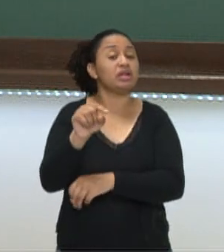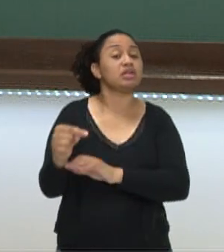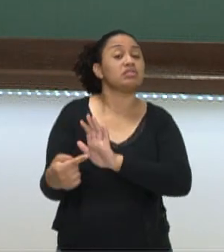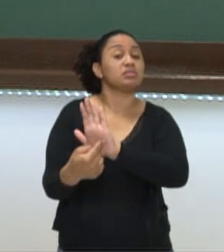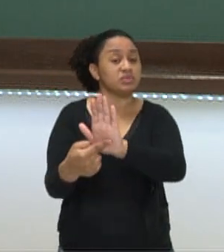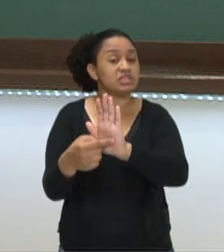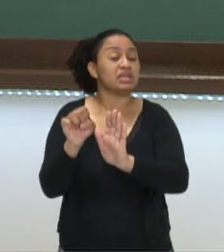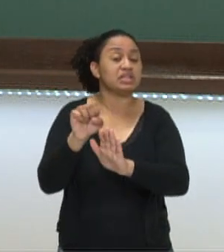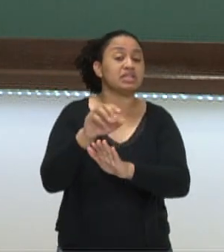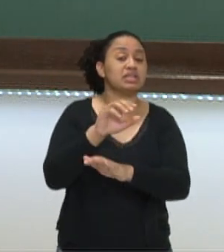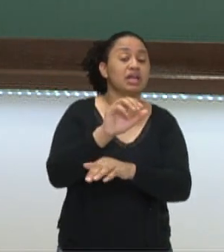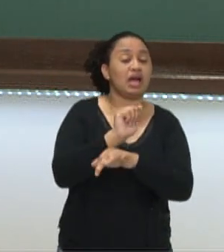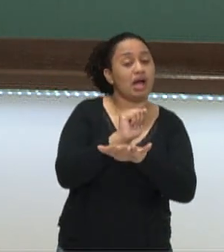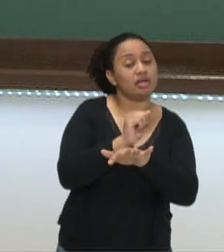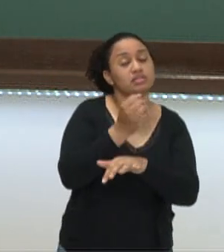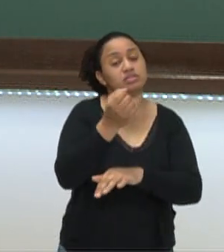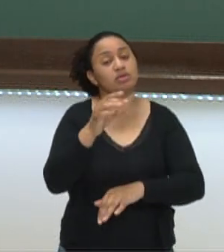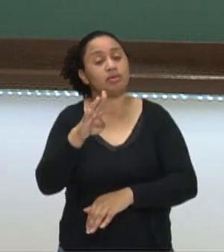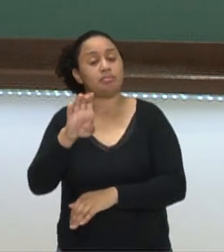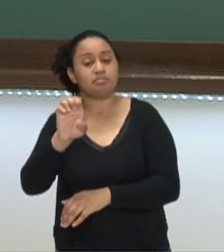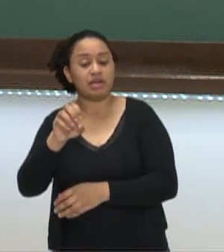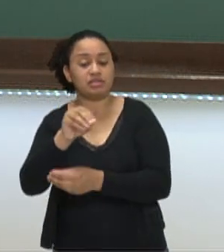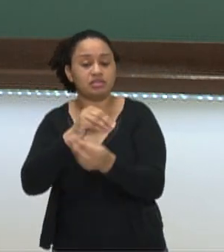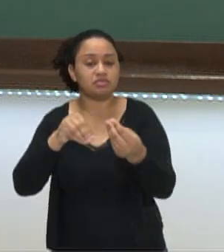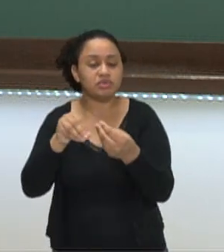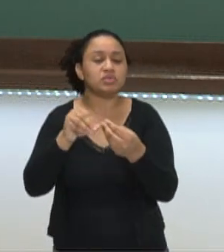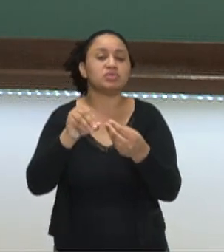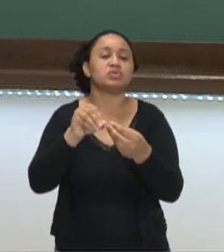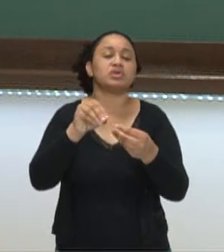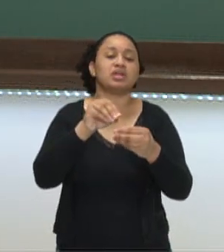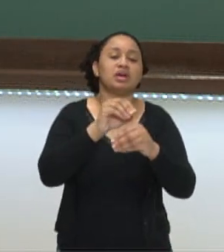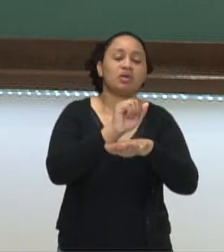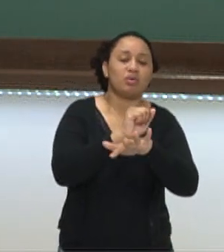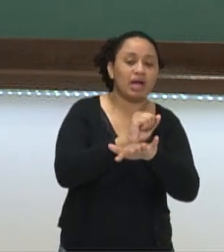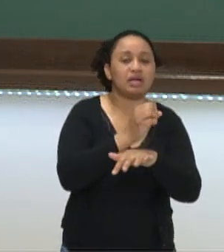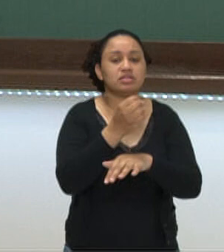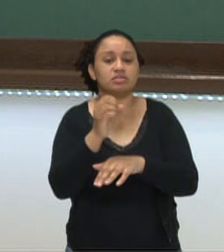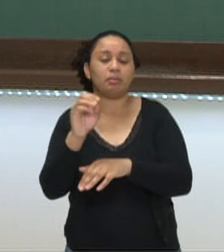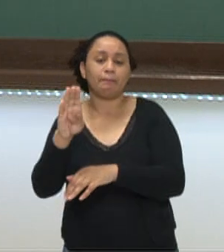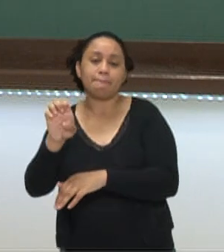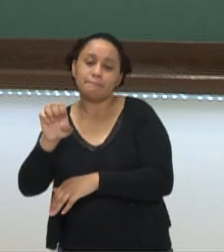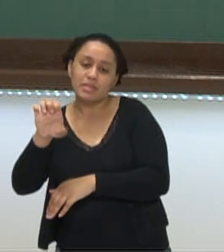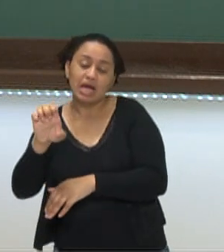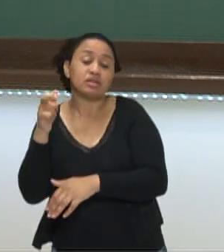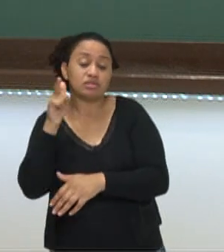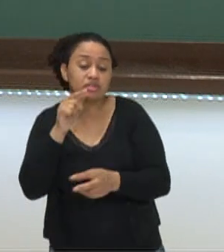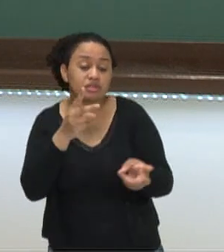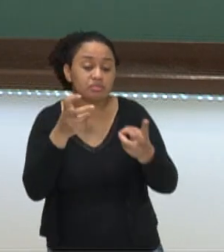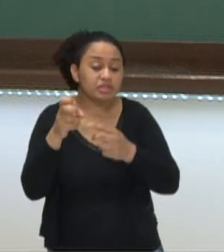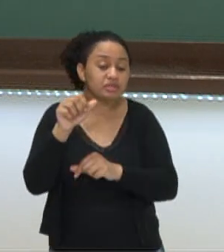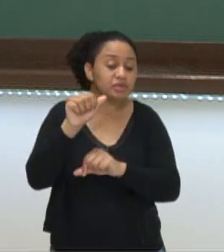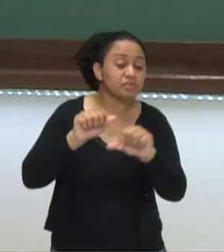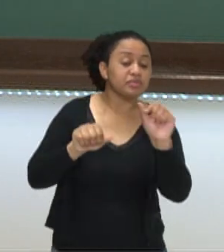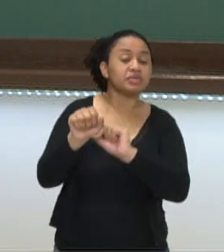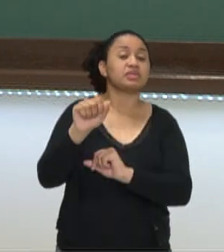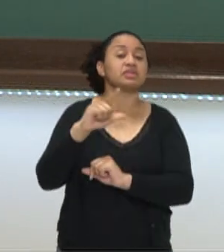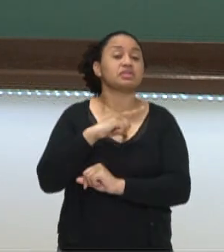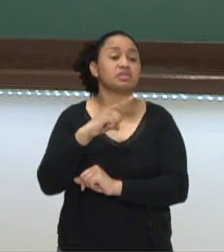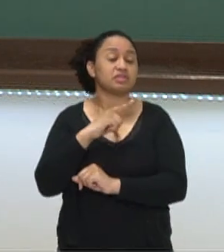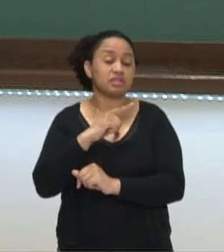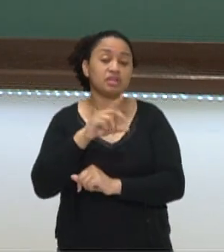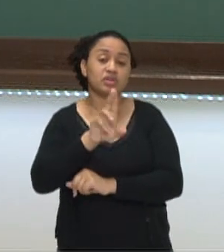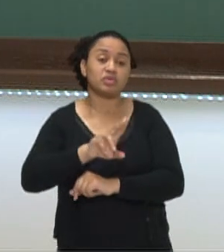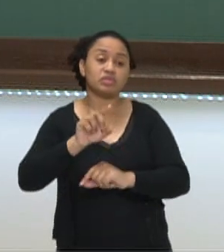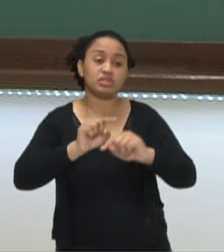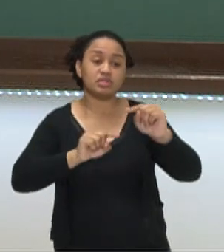de ácido base. Se você misturar ele com um produto ácido, básico, você vai observando as alterações e usando